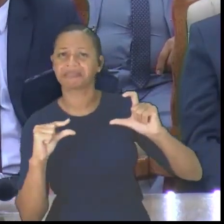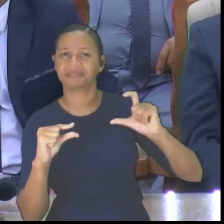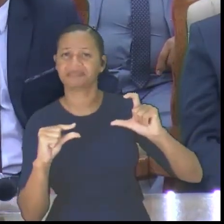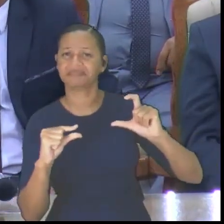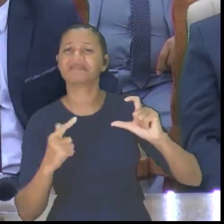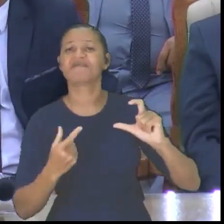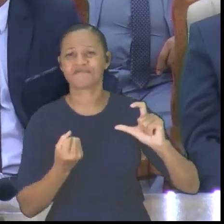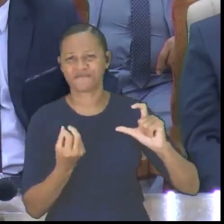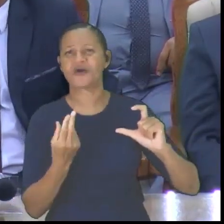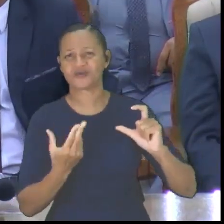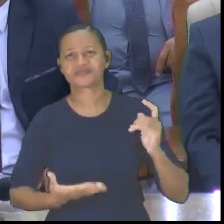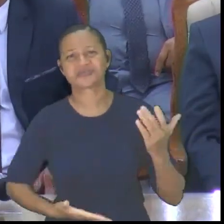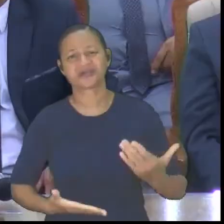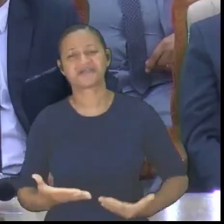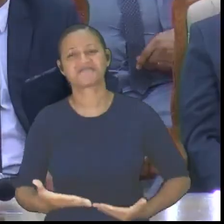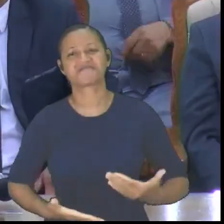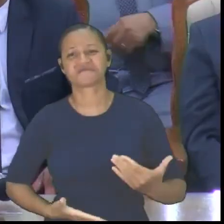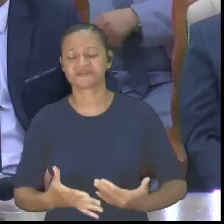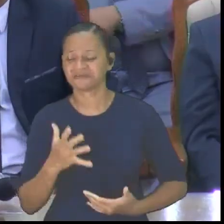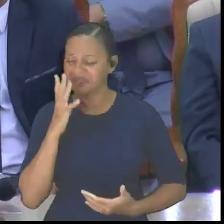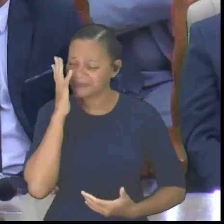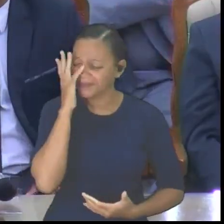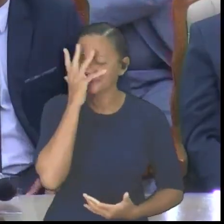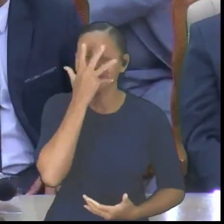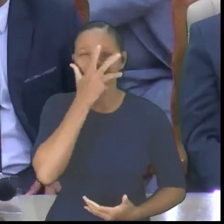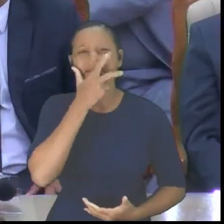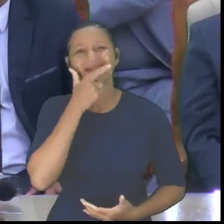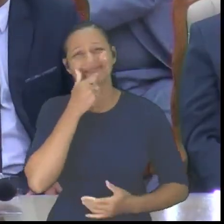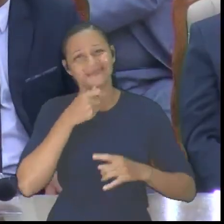servir é uma beleza que dói.